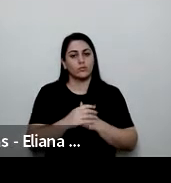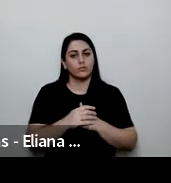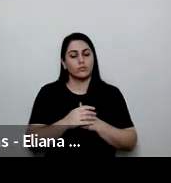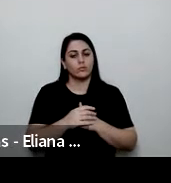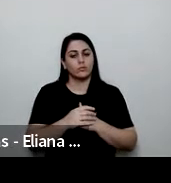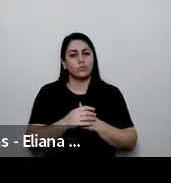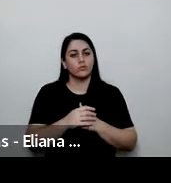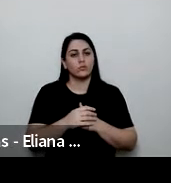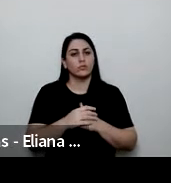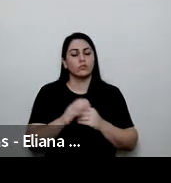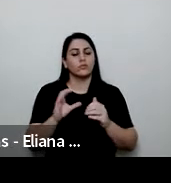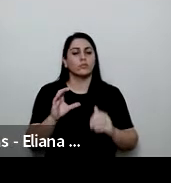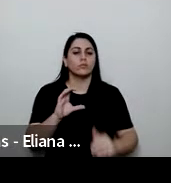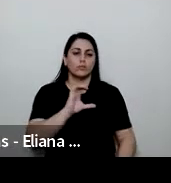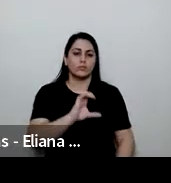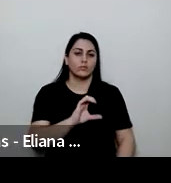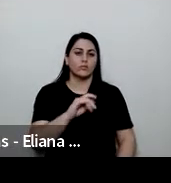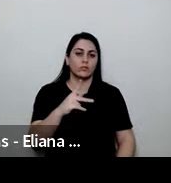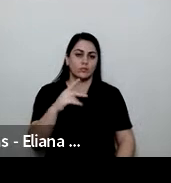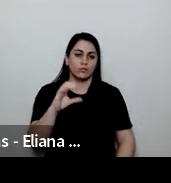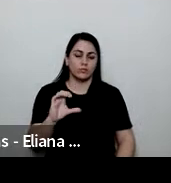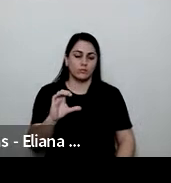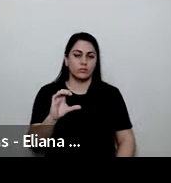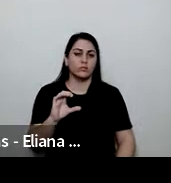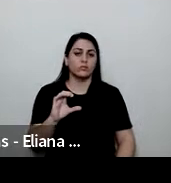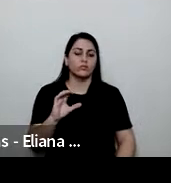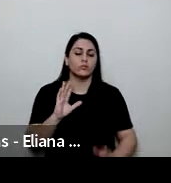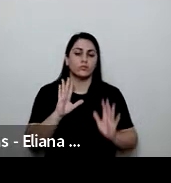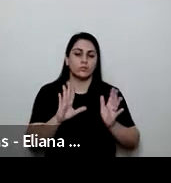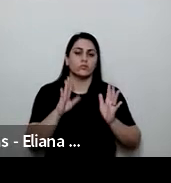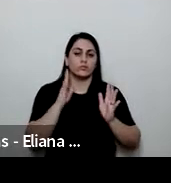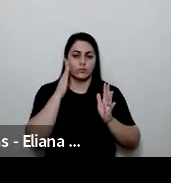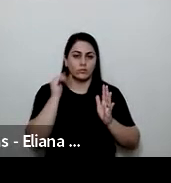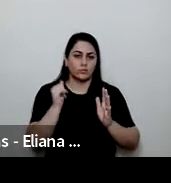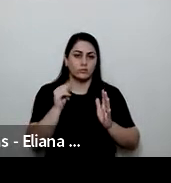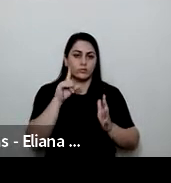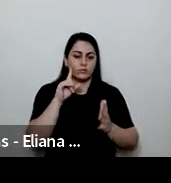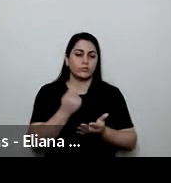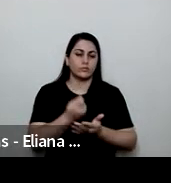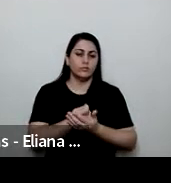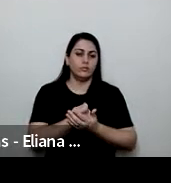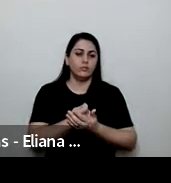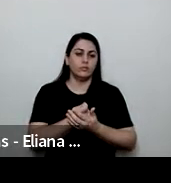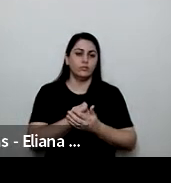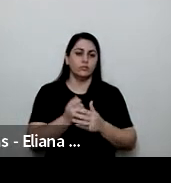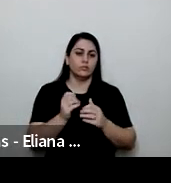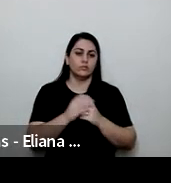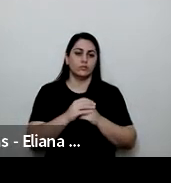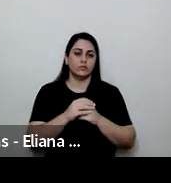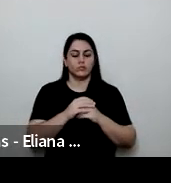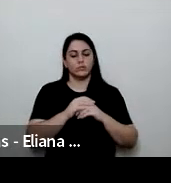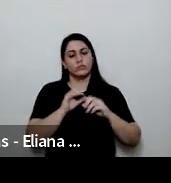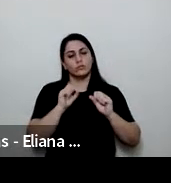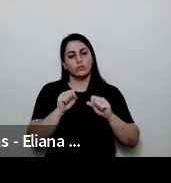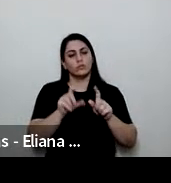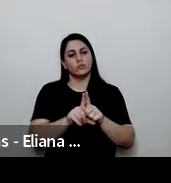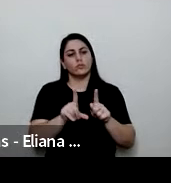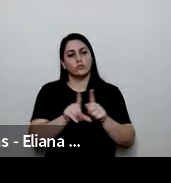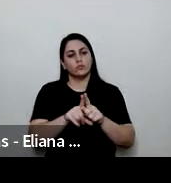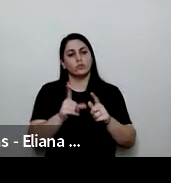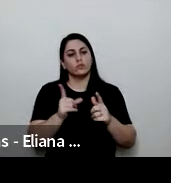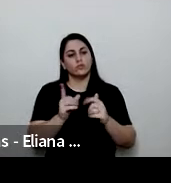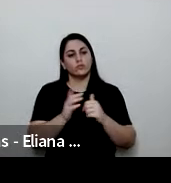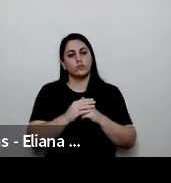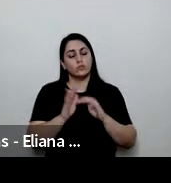civil e nós sabemos da natureza mas sabemos das naturezas de decisões que podem simples e termina